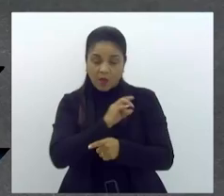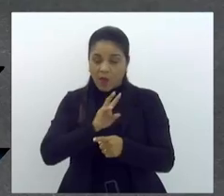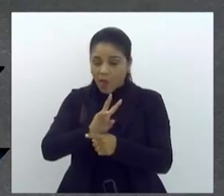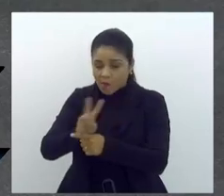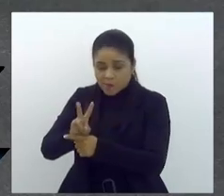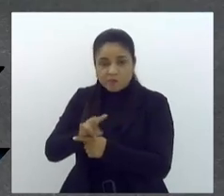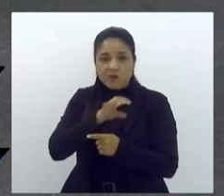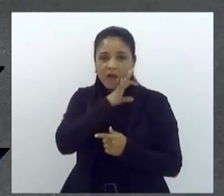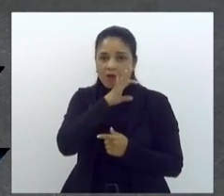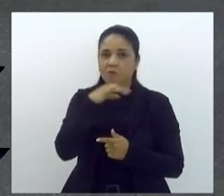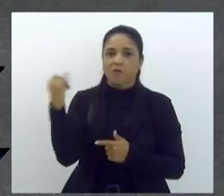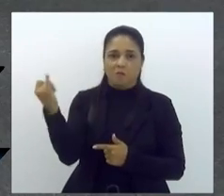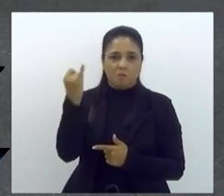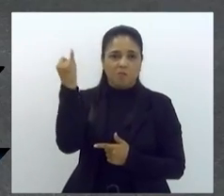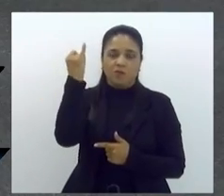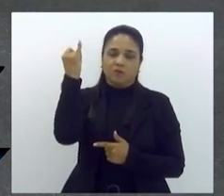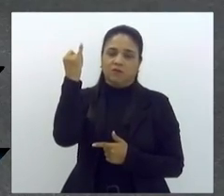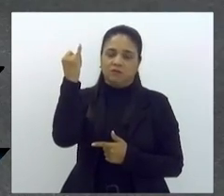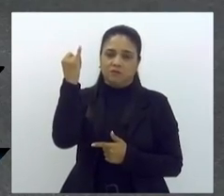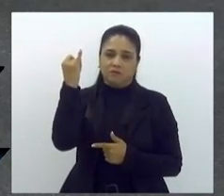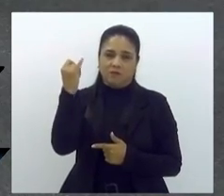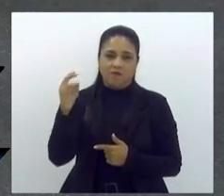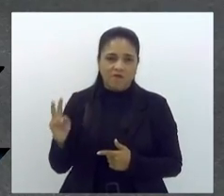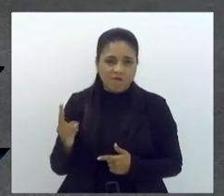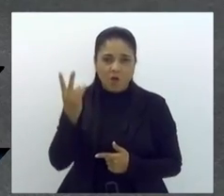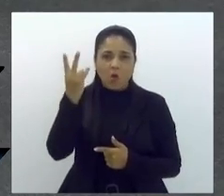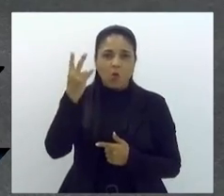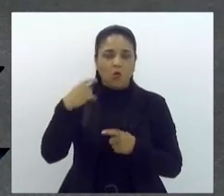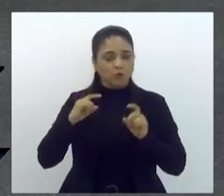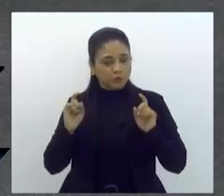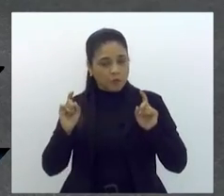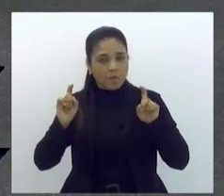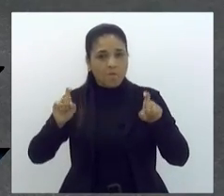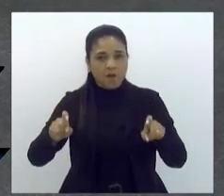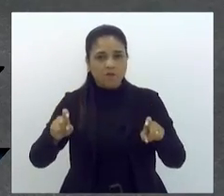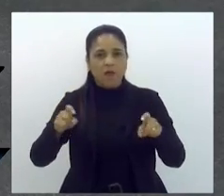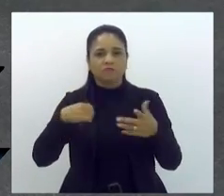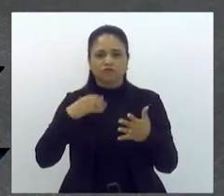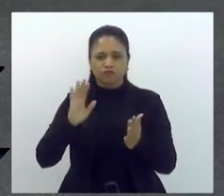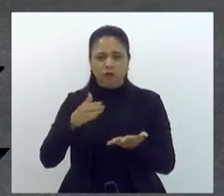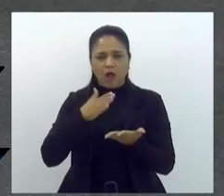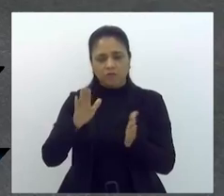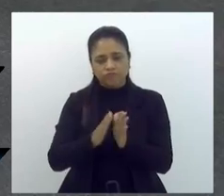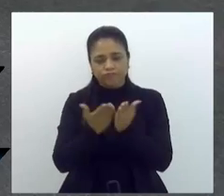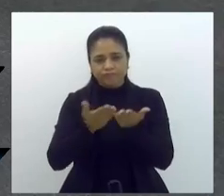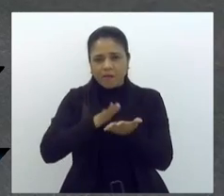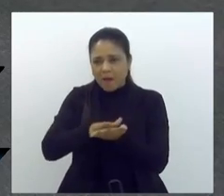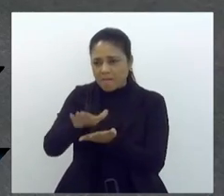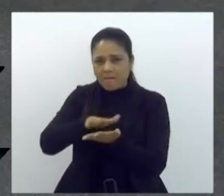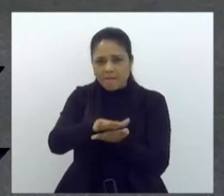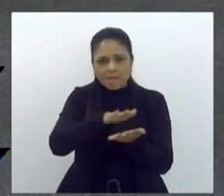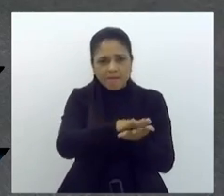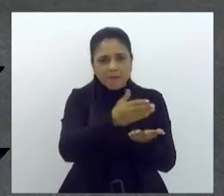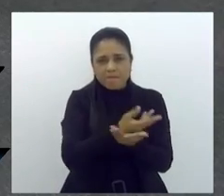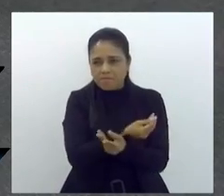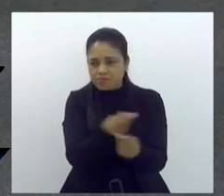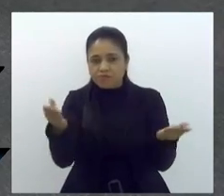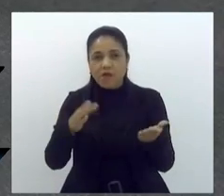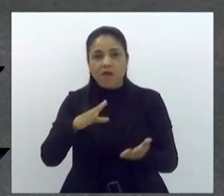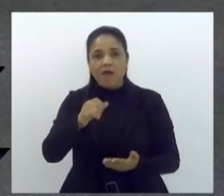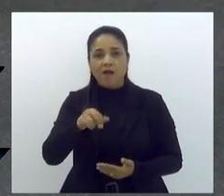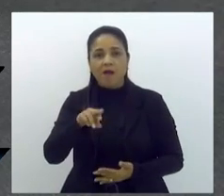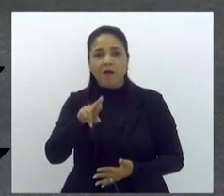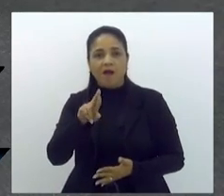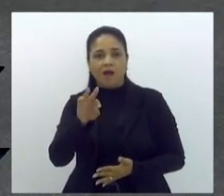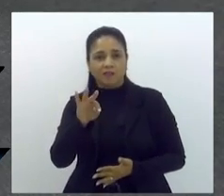de grande importância De grande valia para o nosso mandato nós que já produzimos cartilha que já fizemos atividade primeiro porque envolve